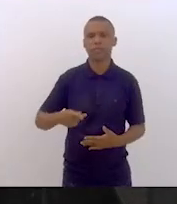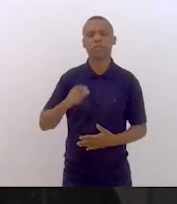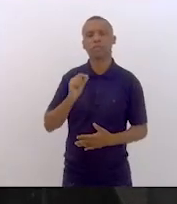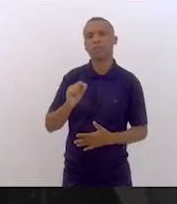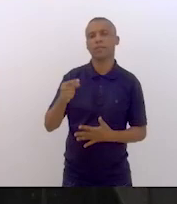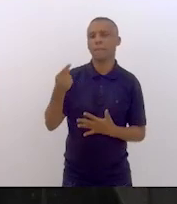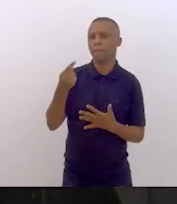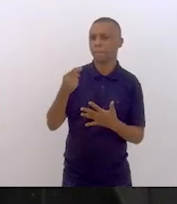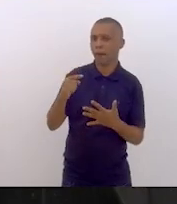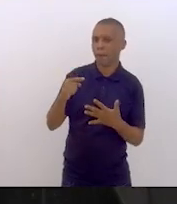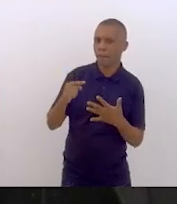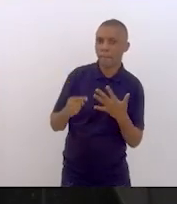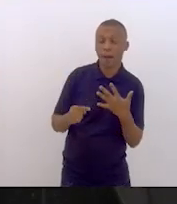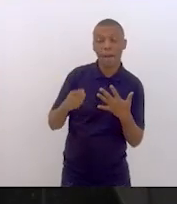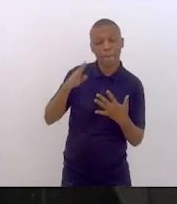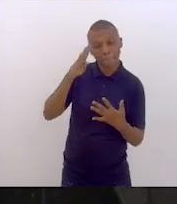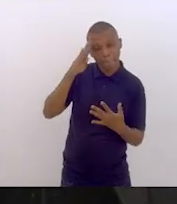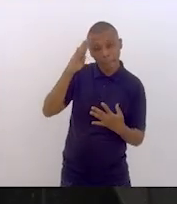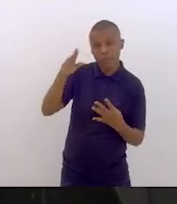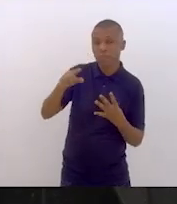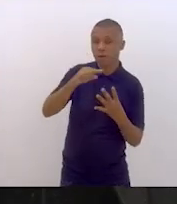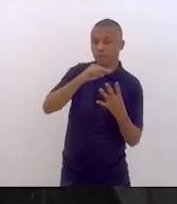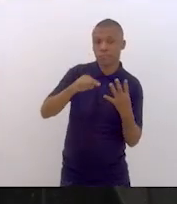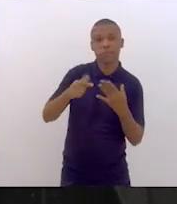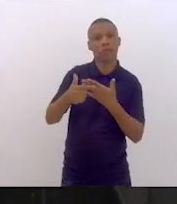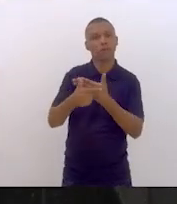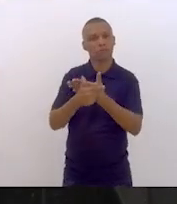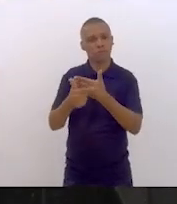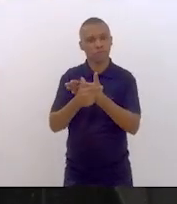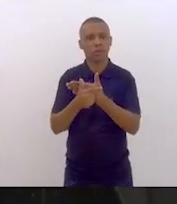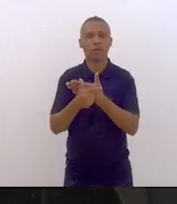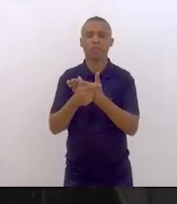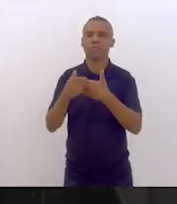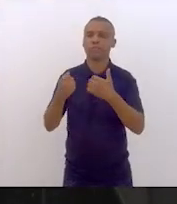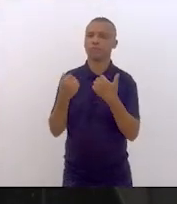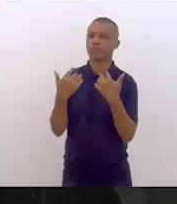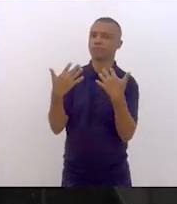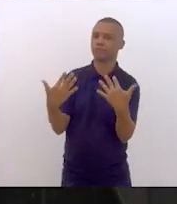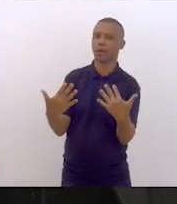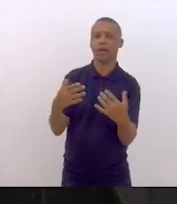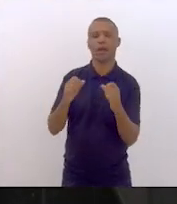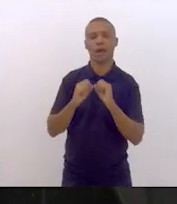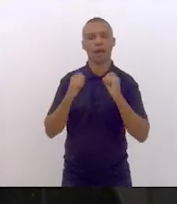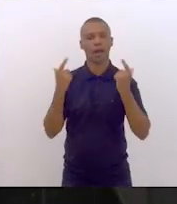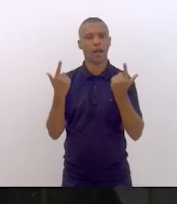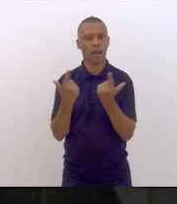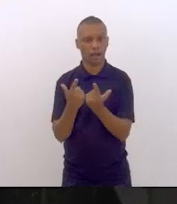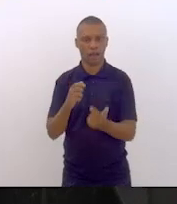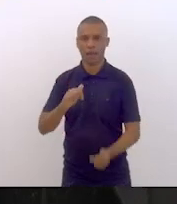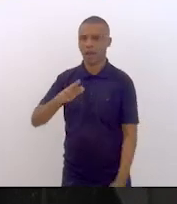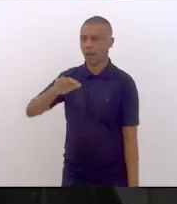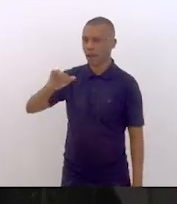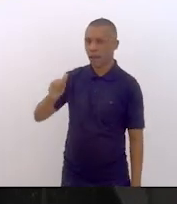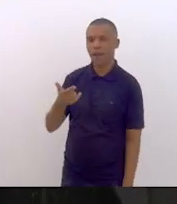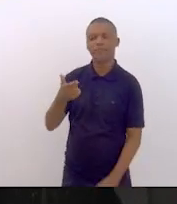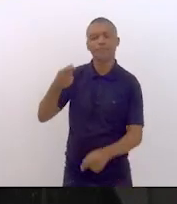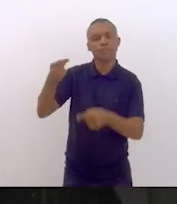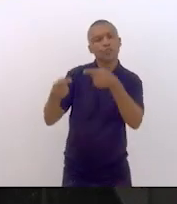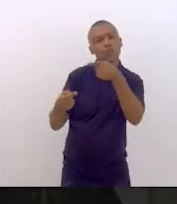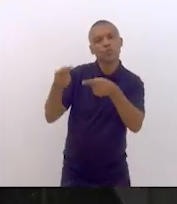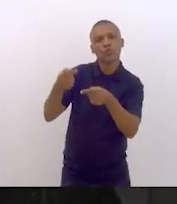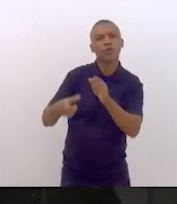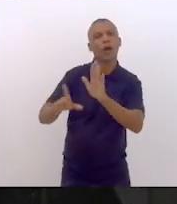as quatro grandes funções que tem o Parlamento Fluminense de legislar